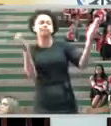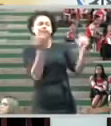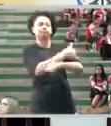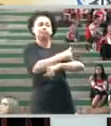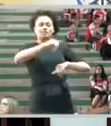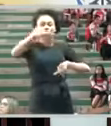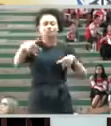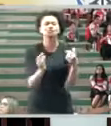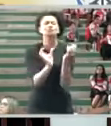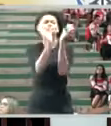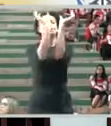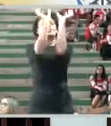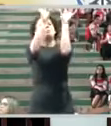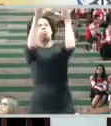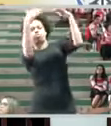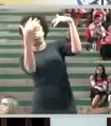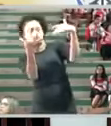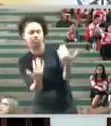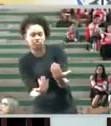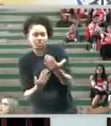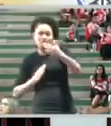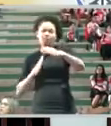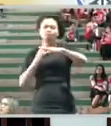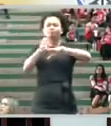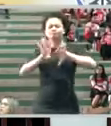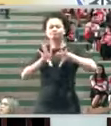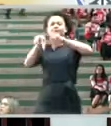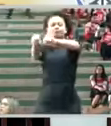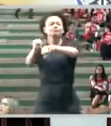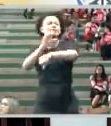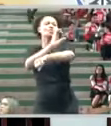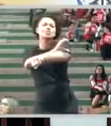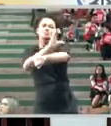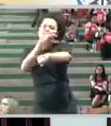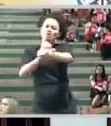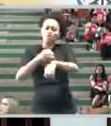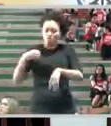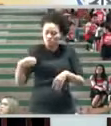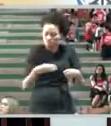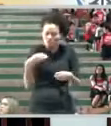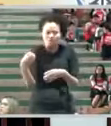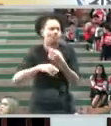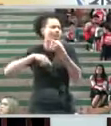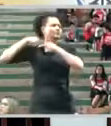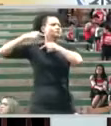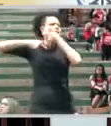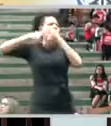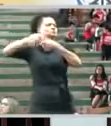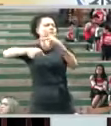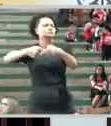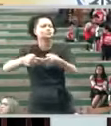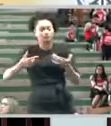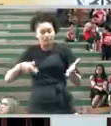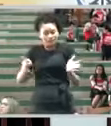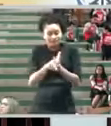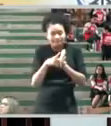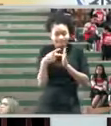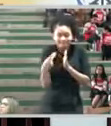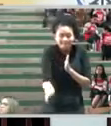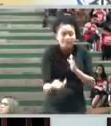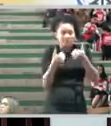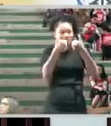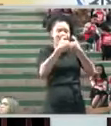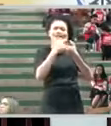ruíram e o povo entrou na terra prometida. Mas esta nova geração que surgiu, era uma geração que da arca fez